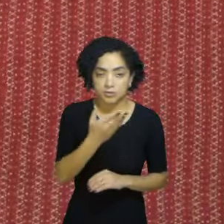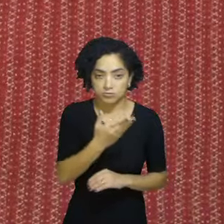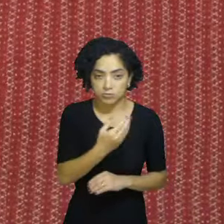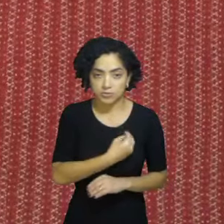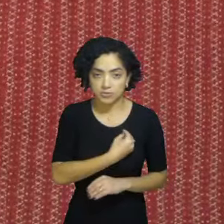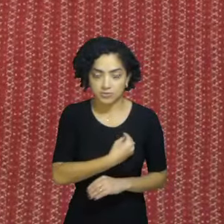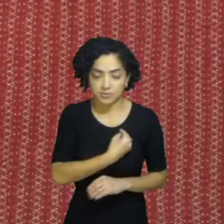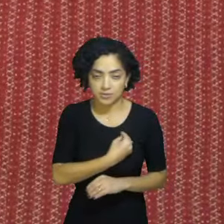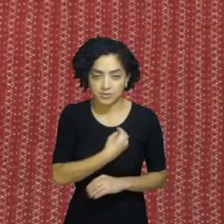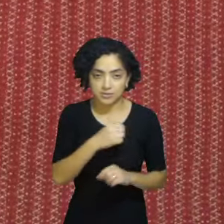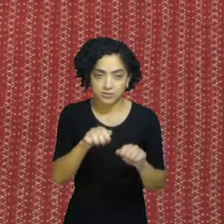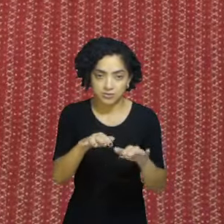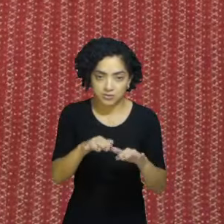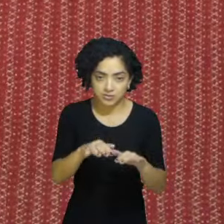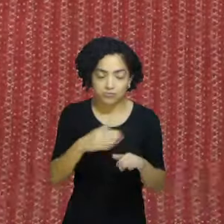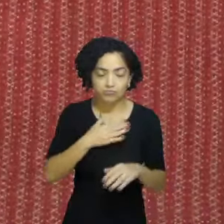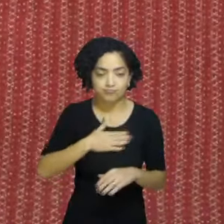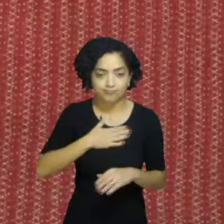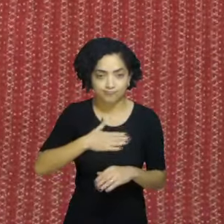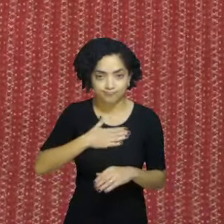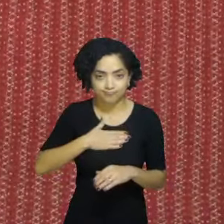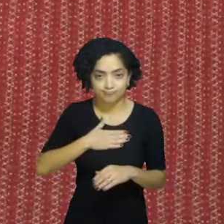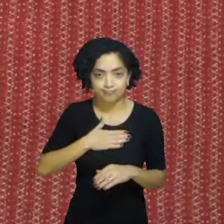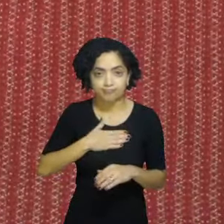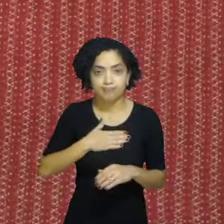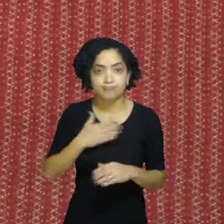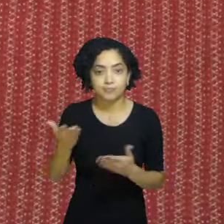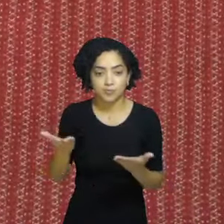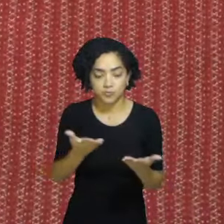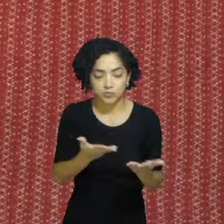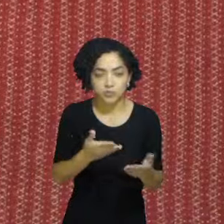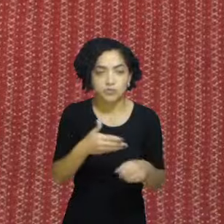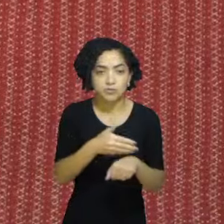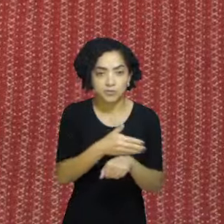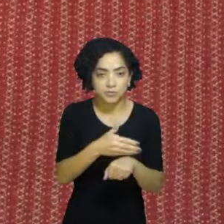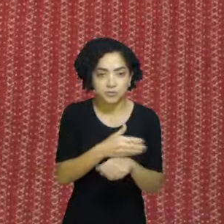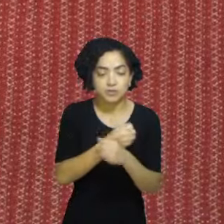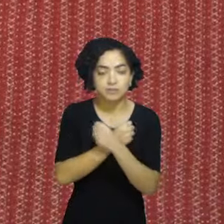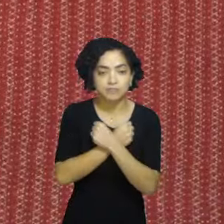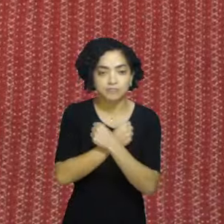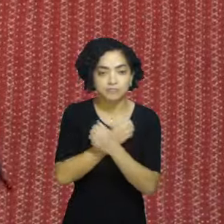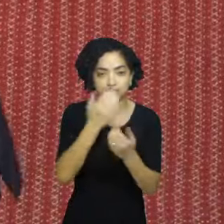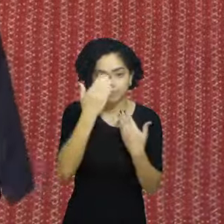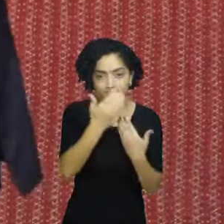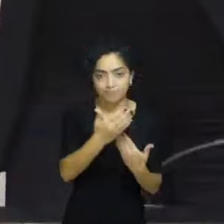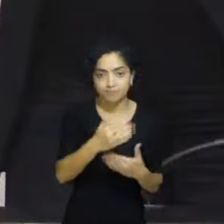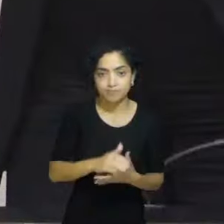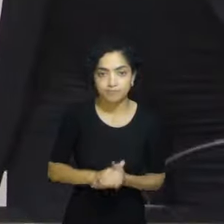aí. Fique à vontade aqui, a todos os estudantes também que estão participando. Um grande abraço a todos. Obrigado.